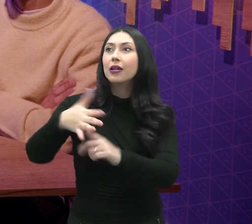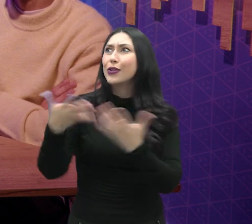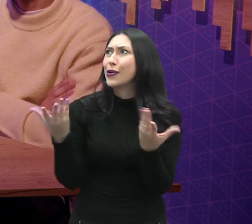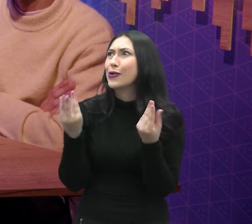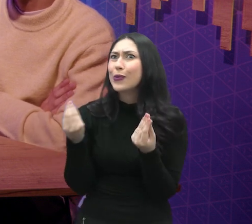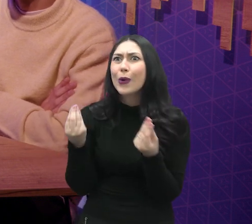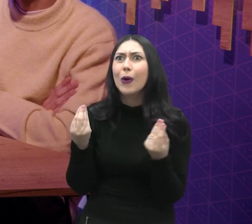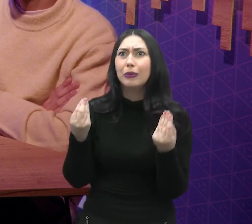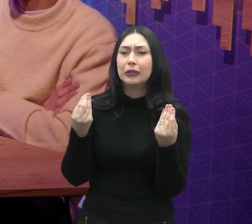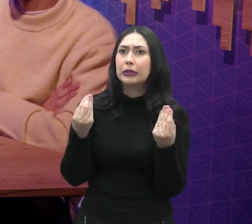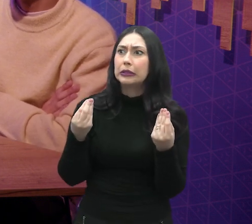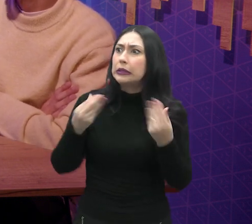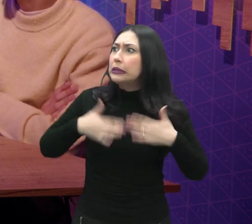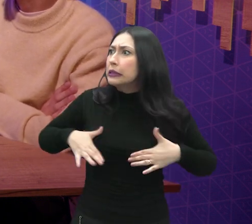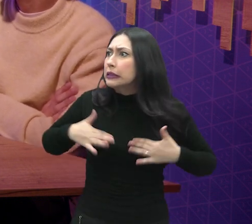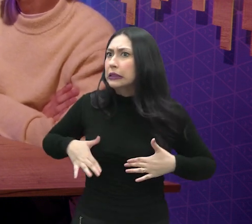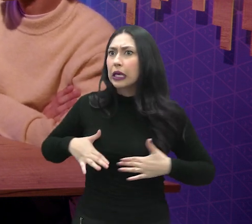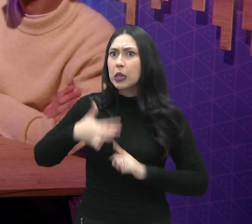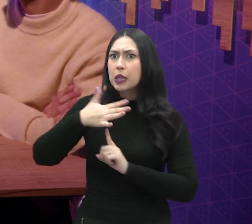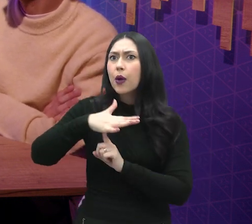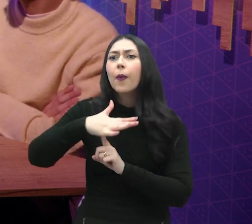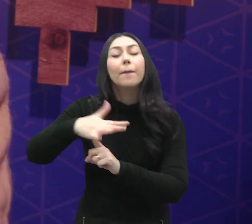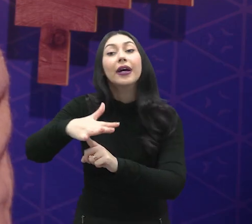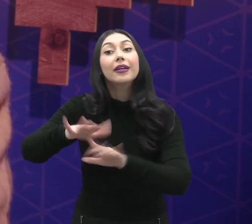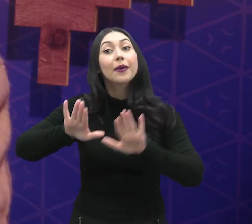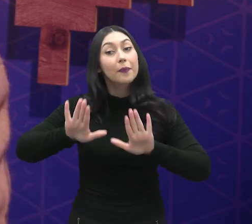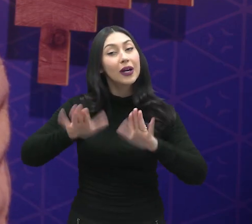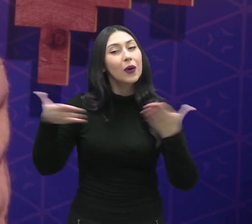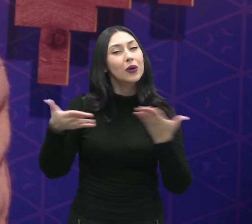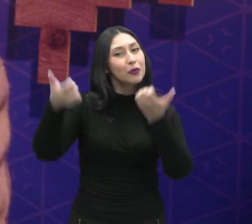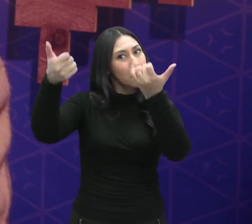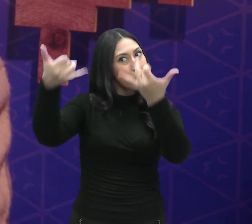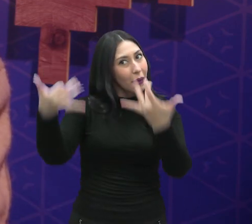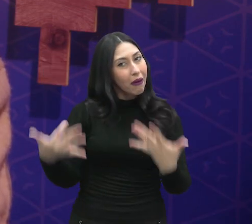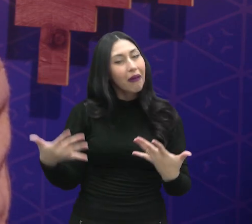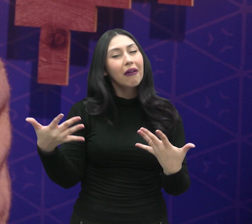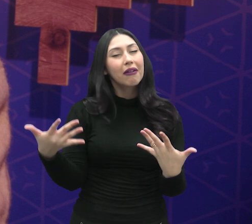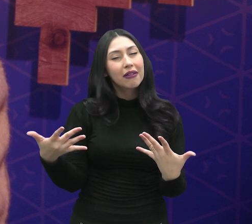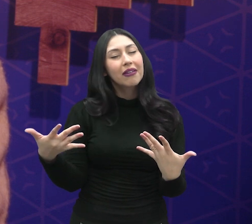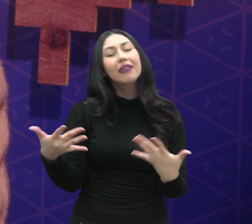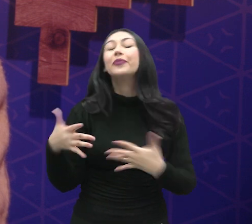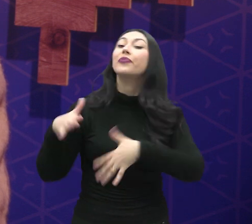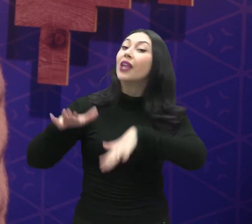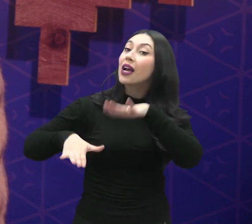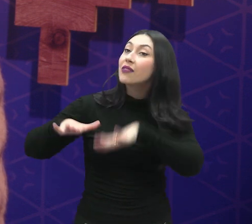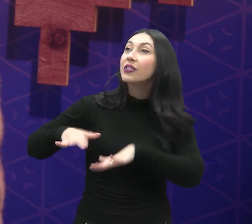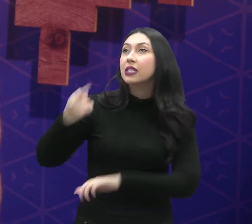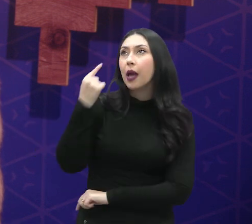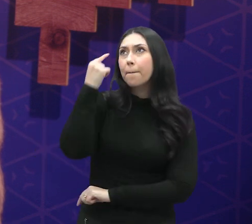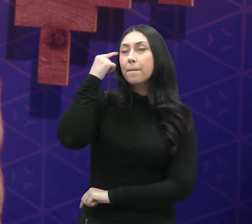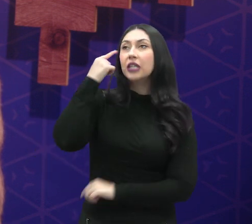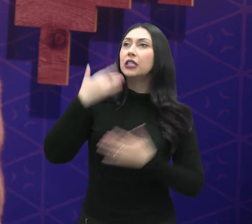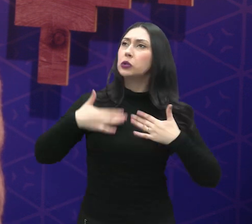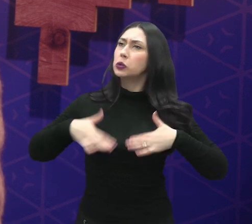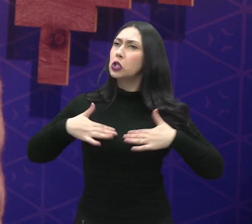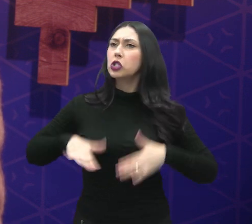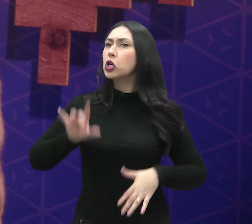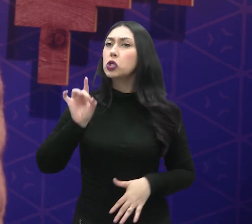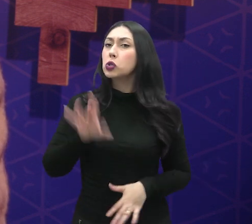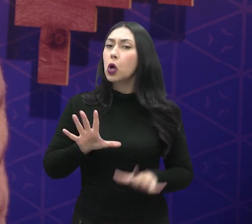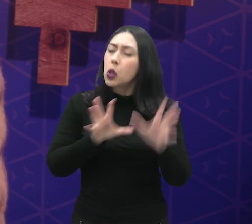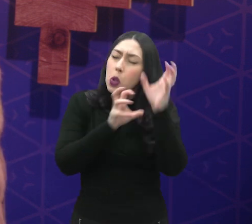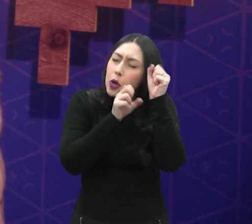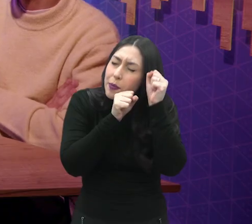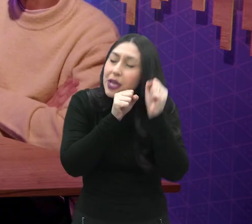que, como que ela também vai descansar indo ao parque? E é exatamente sobre isso que a gente vai falar, né? Que às vezes você acha que descansar é